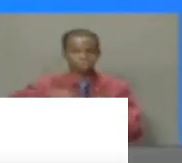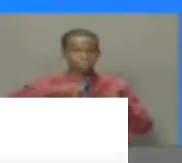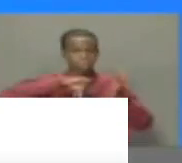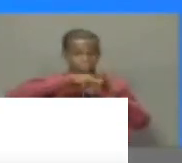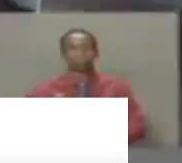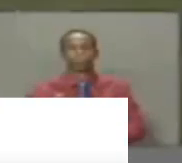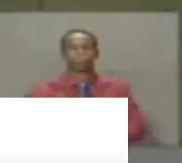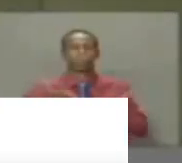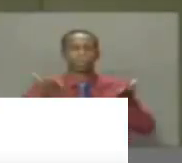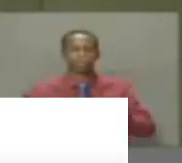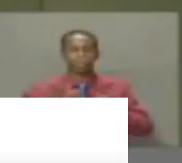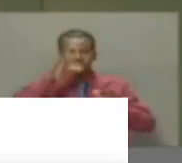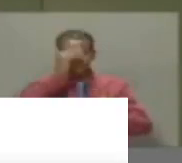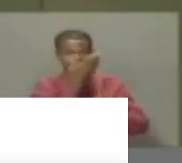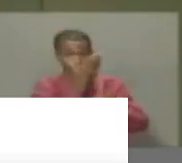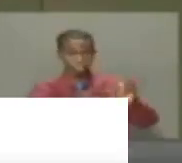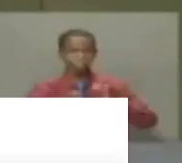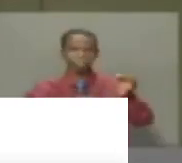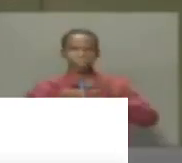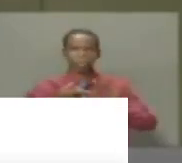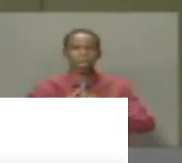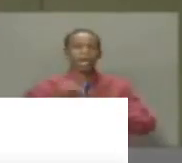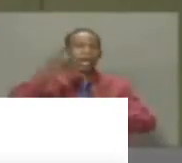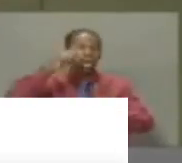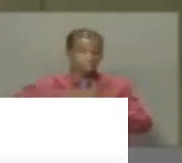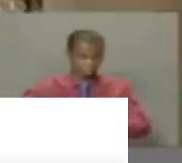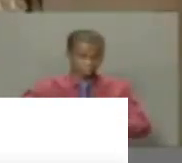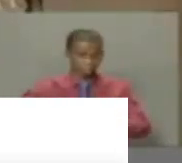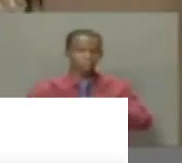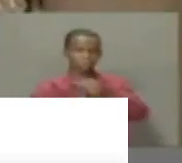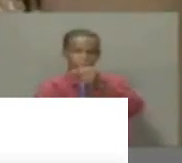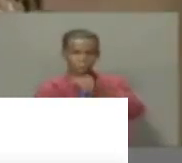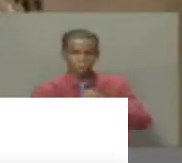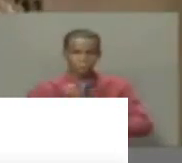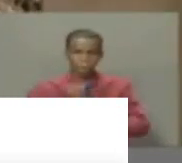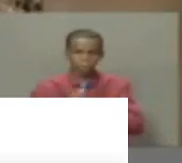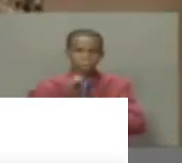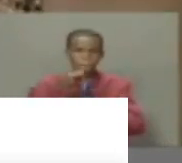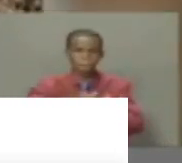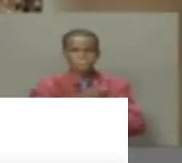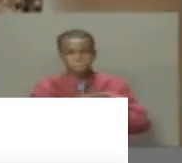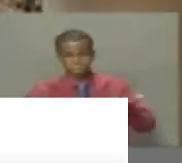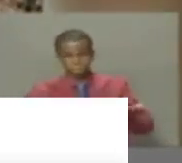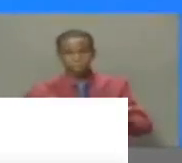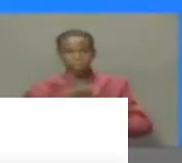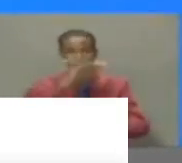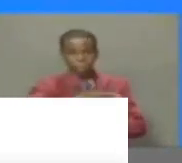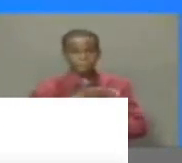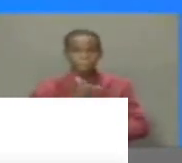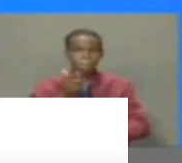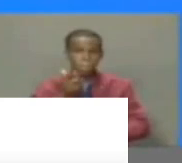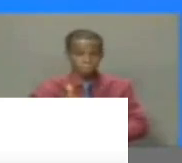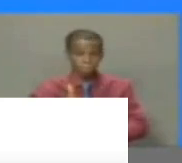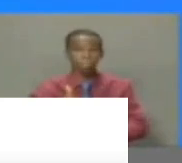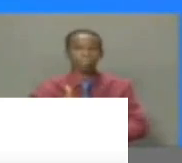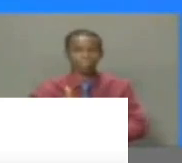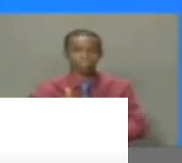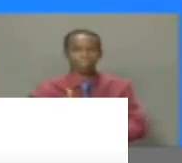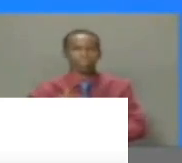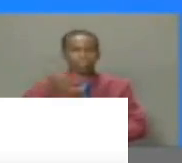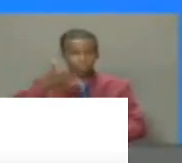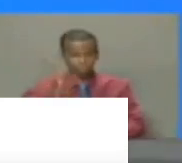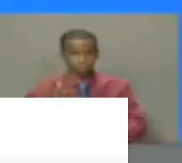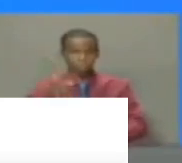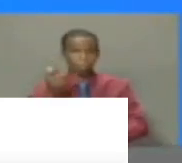projetos para cada ano e no ano passado nós conseguimos financiar no montante de um ponto dois milhões e este ano